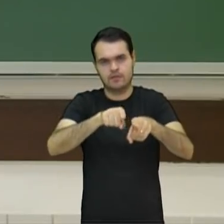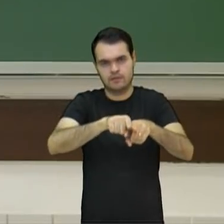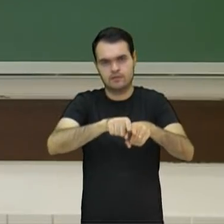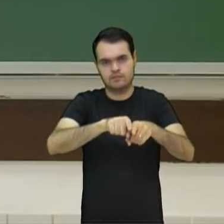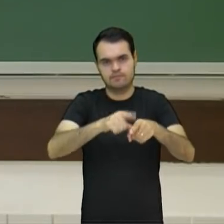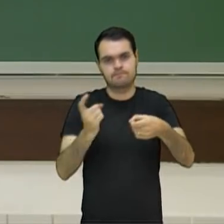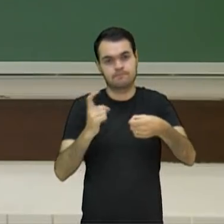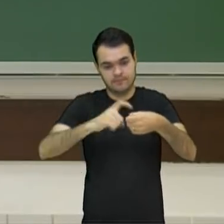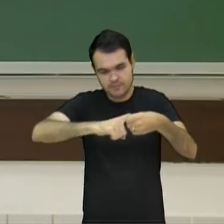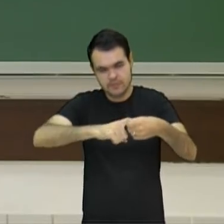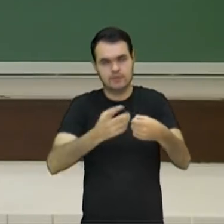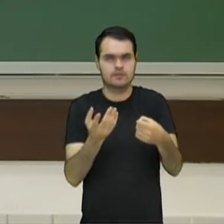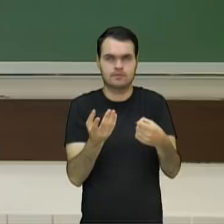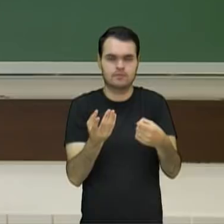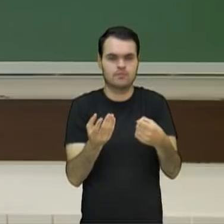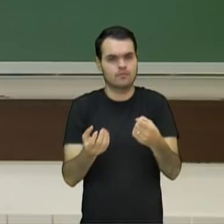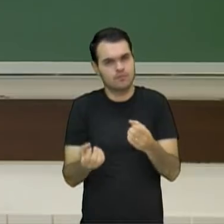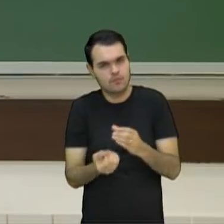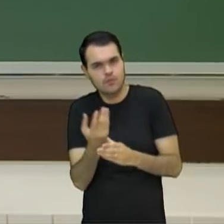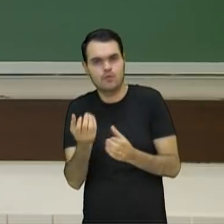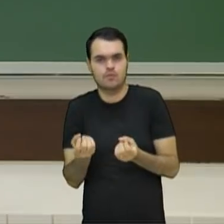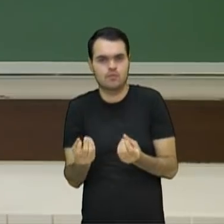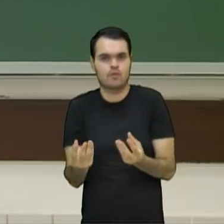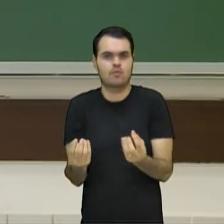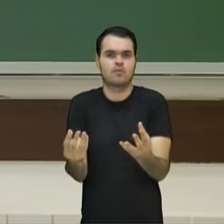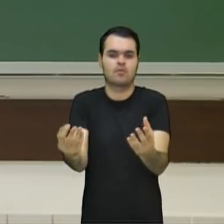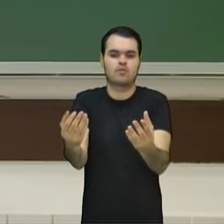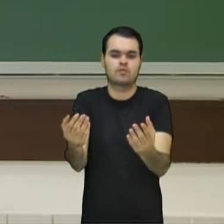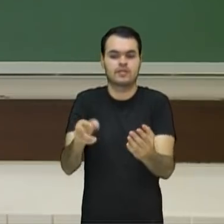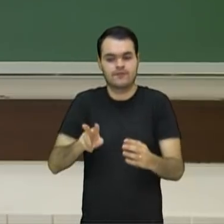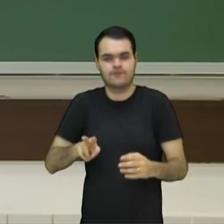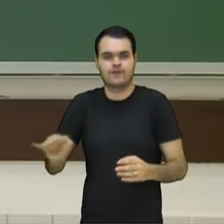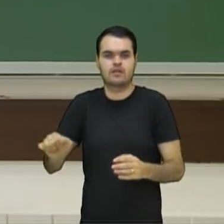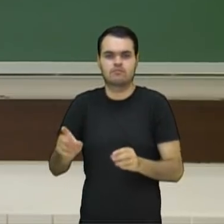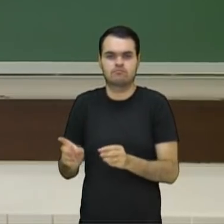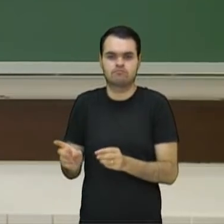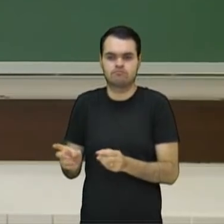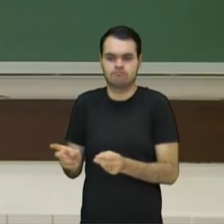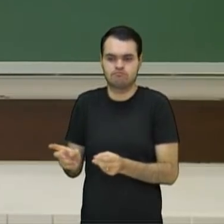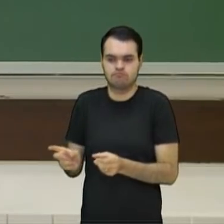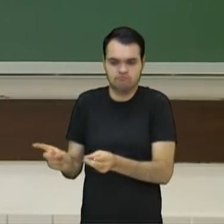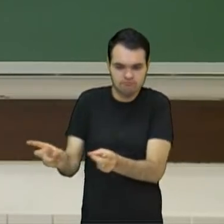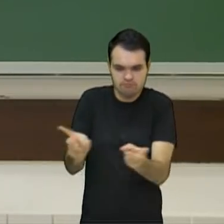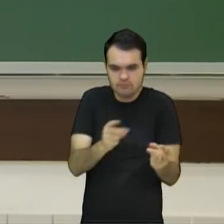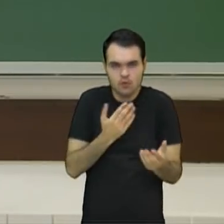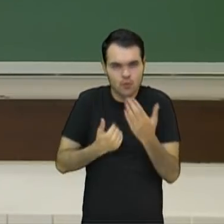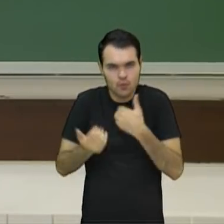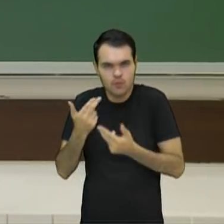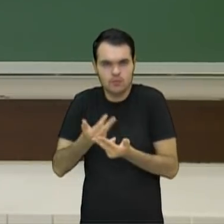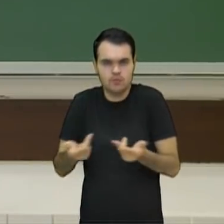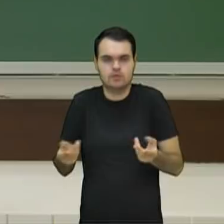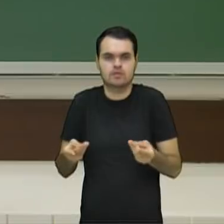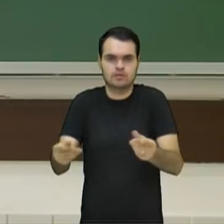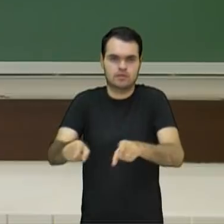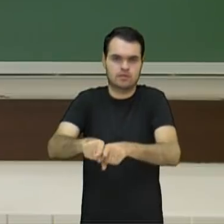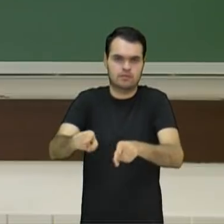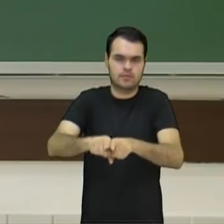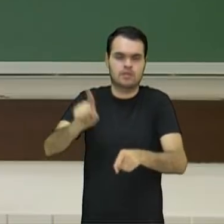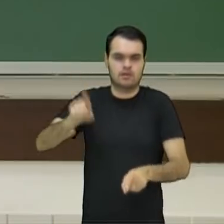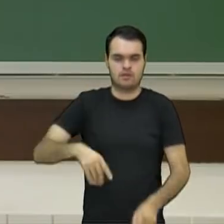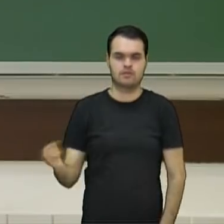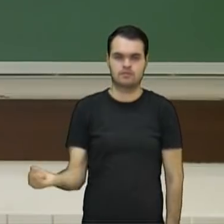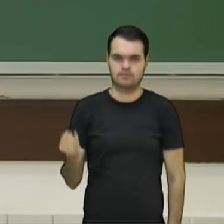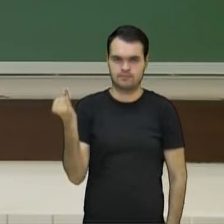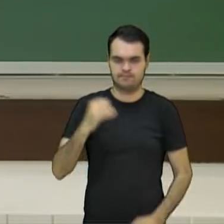para produzir aquilo que vão consumir. Então, por esse motivo, a agricultura também é uma atividade bem